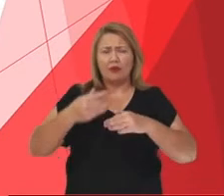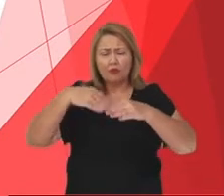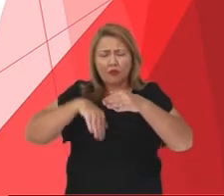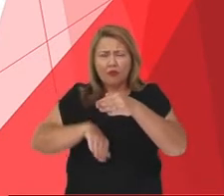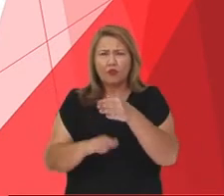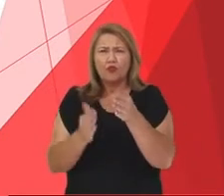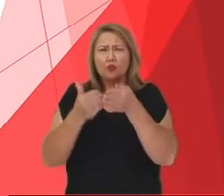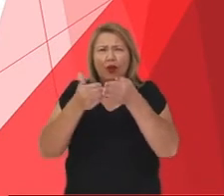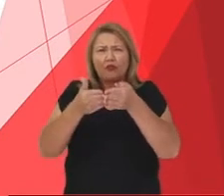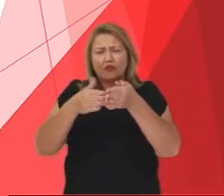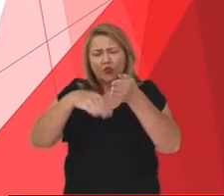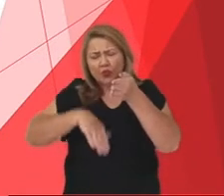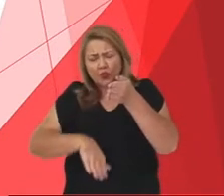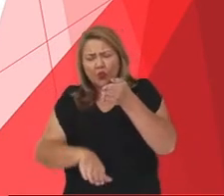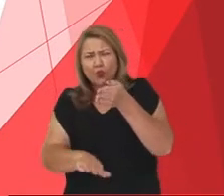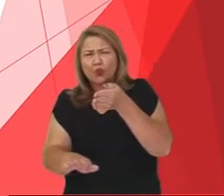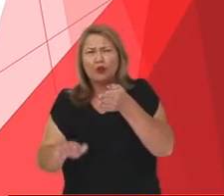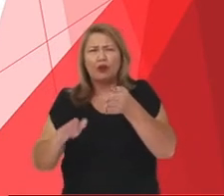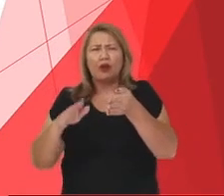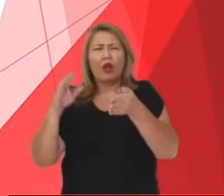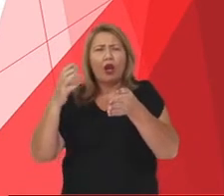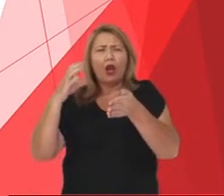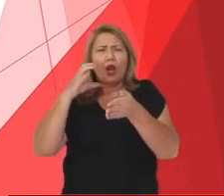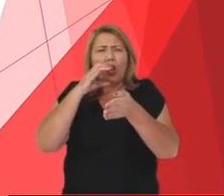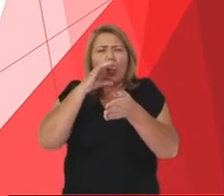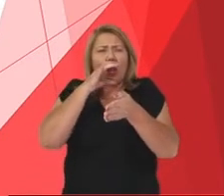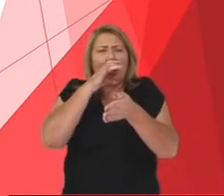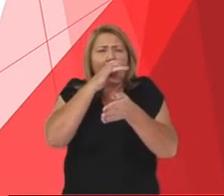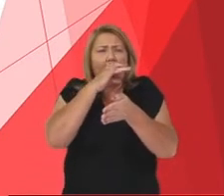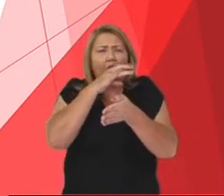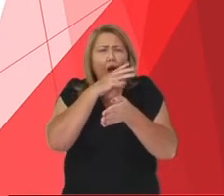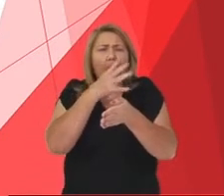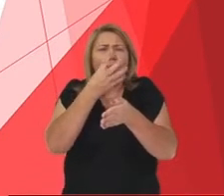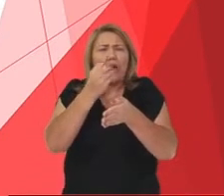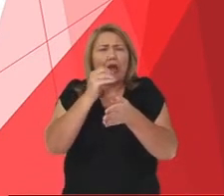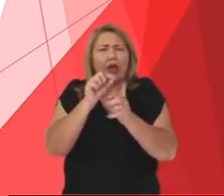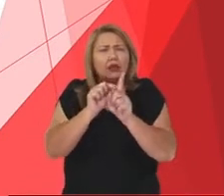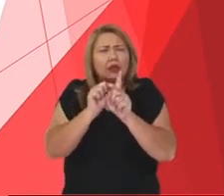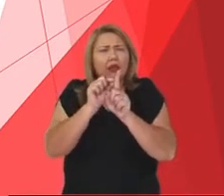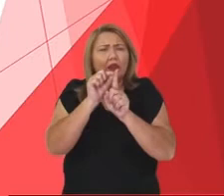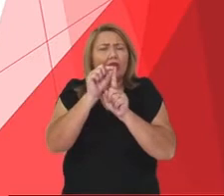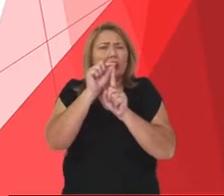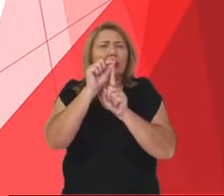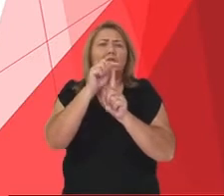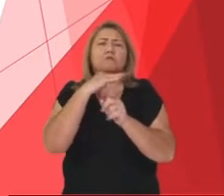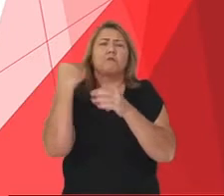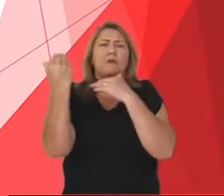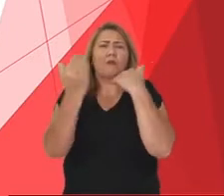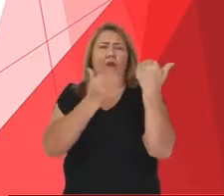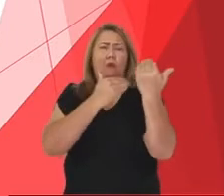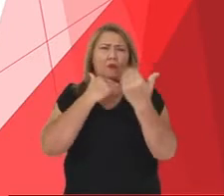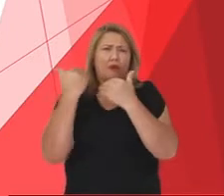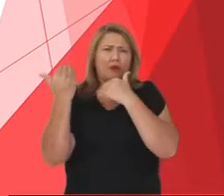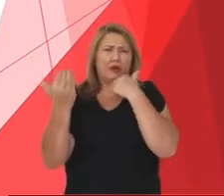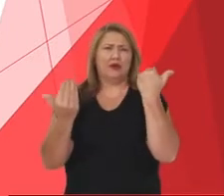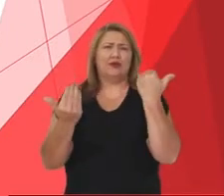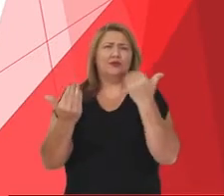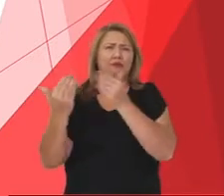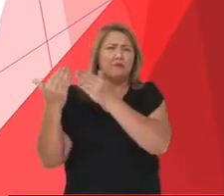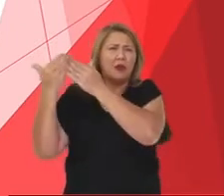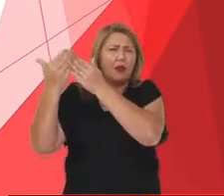com temperaturas próximas a 40 graus e vinham a óbito durante esse trajeto,